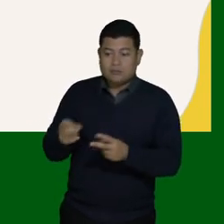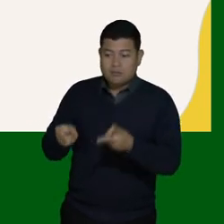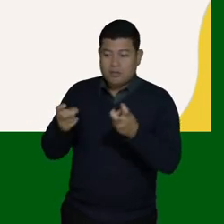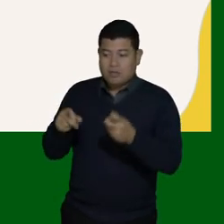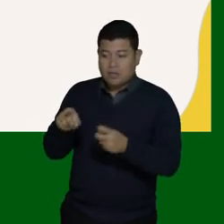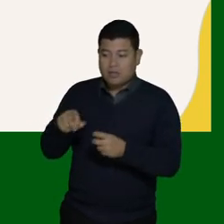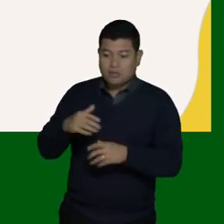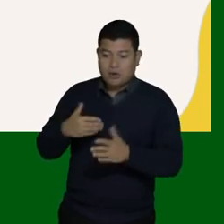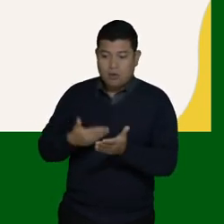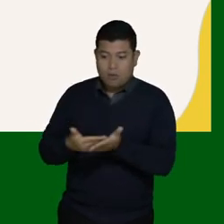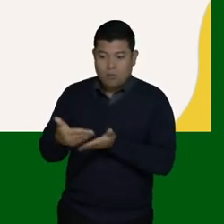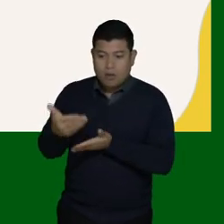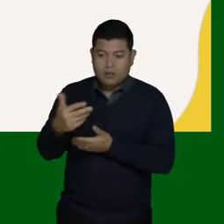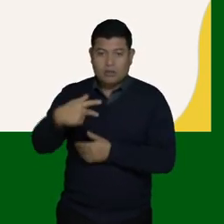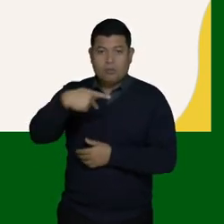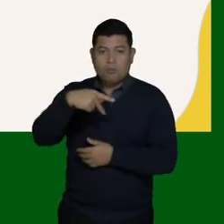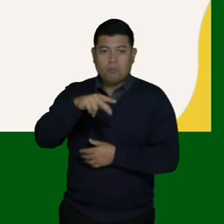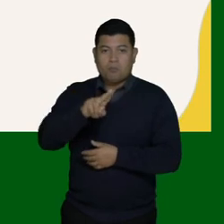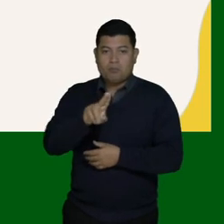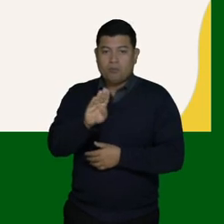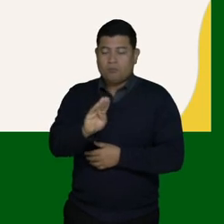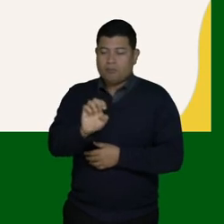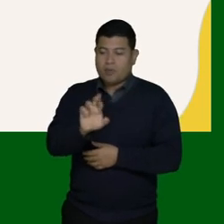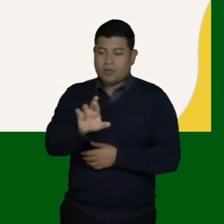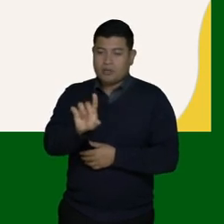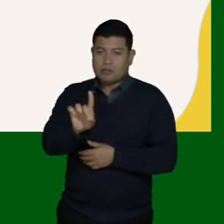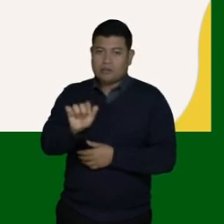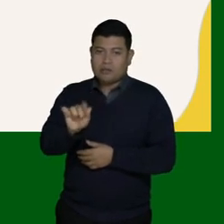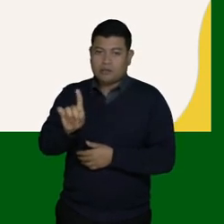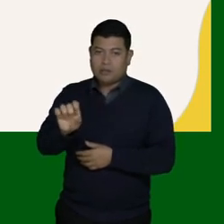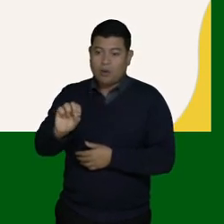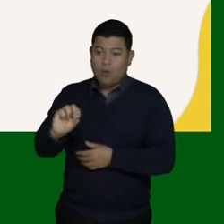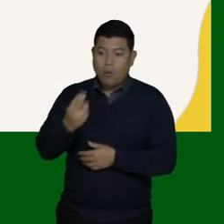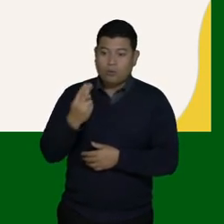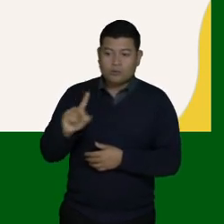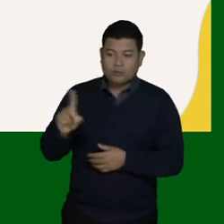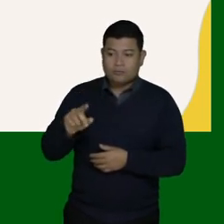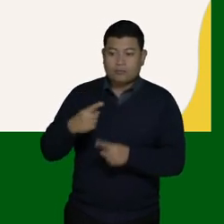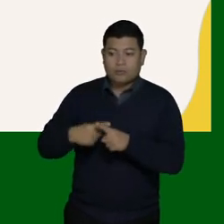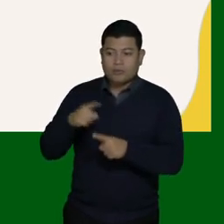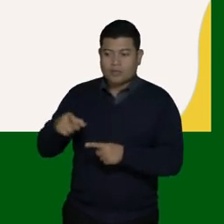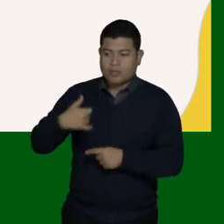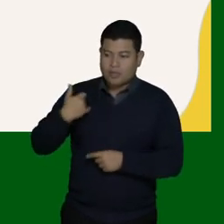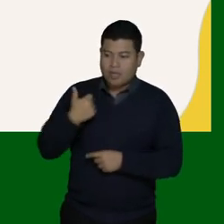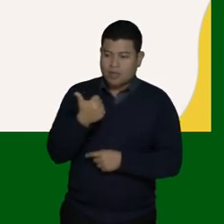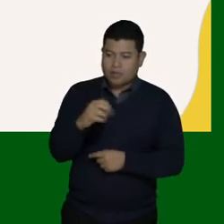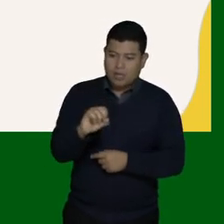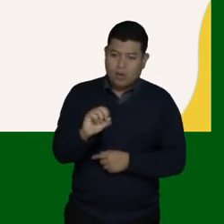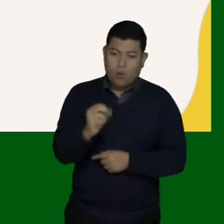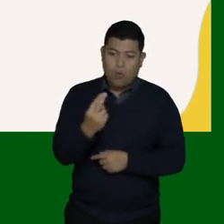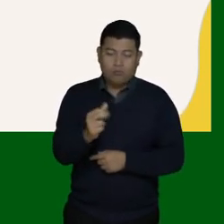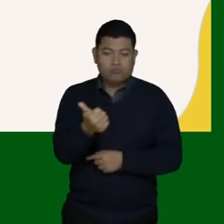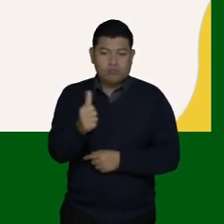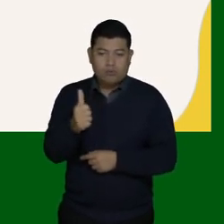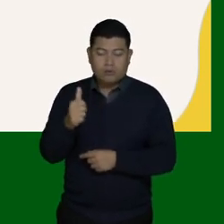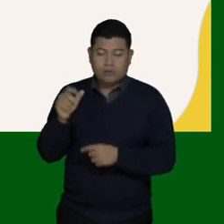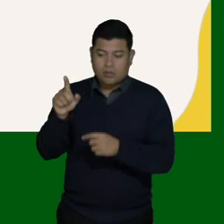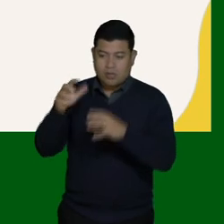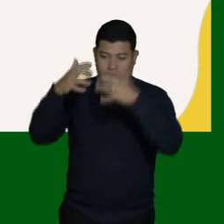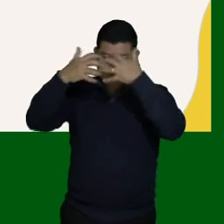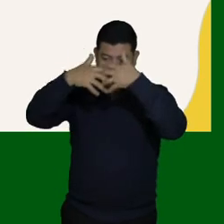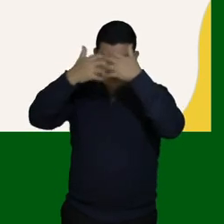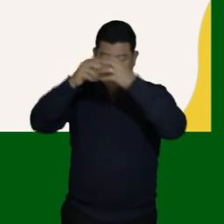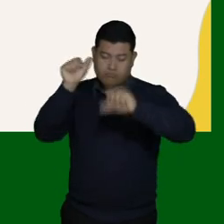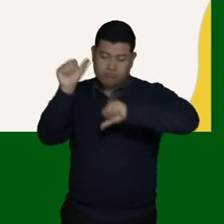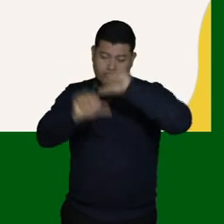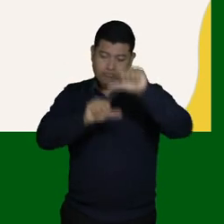para nós é um Outro fator dificultador porque ela já tá com 10 11 anos e mudando toda a química do cérebro e que